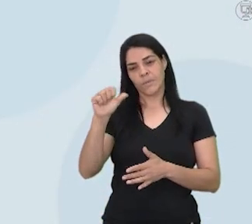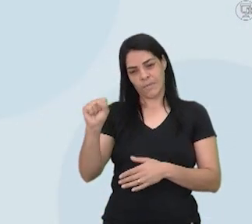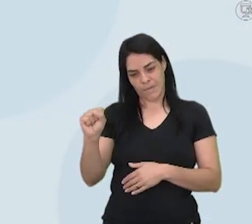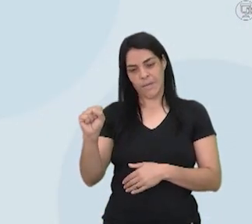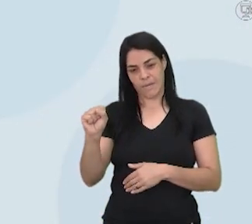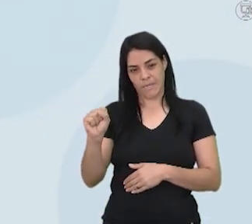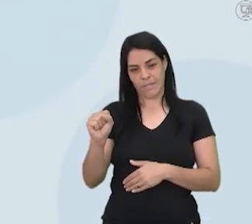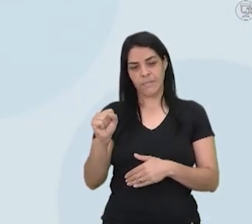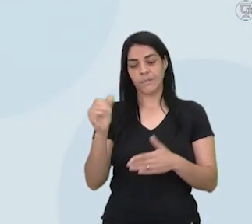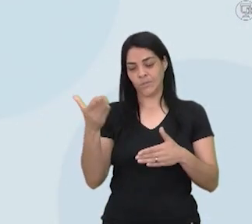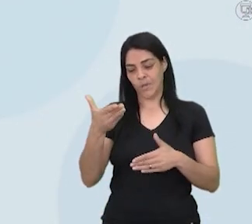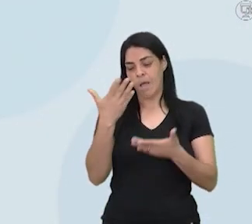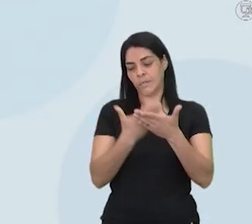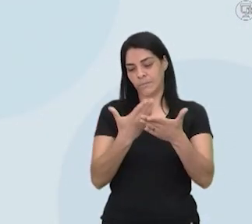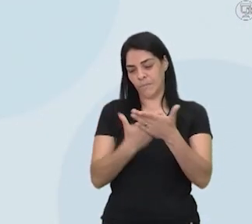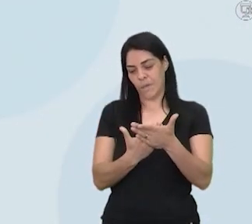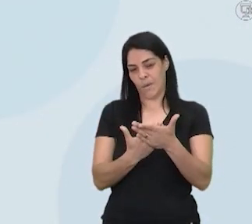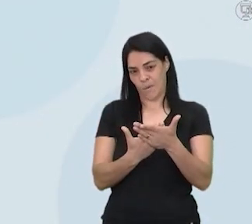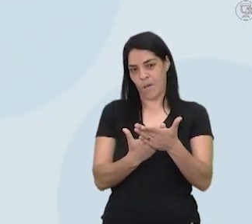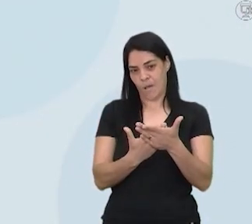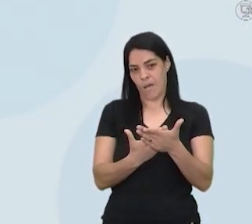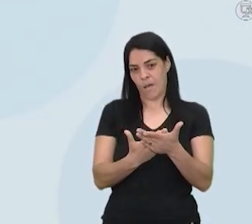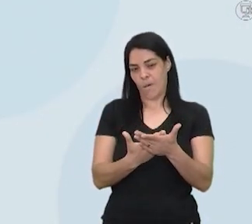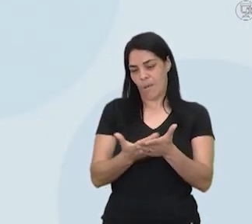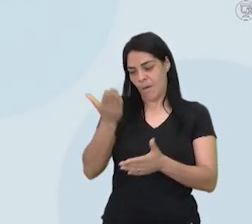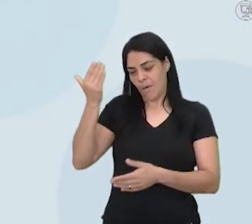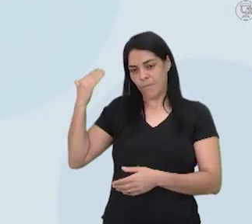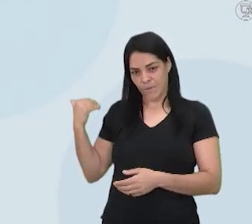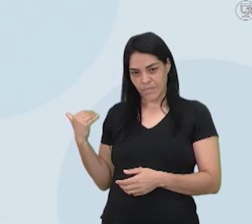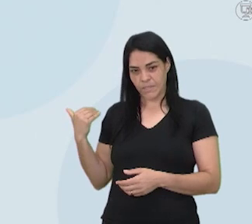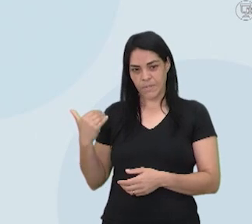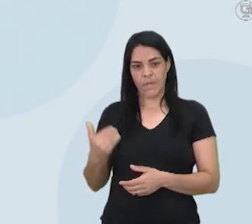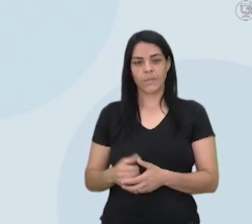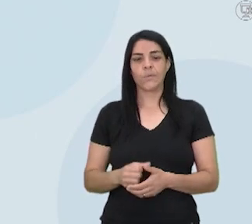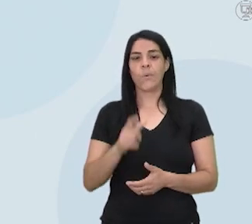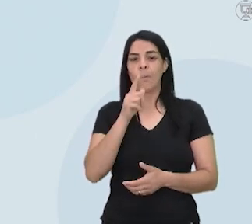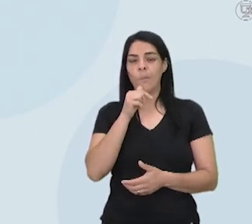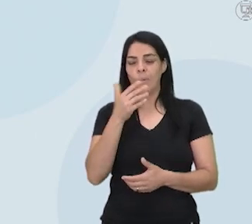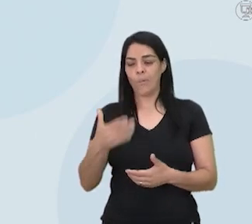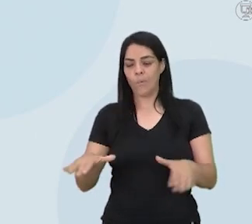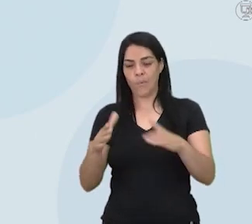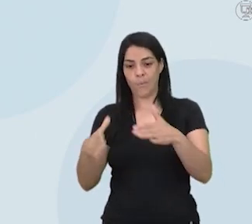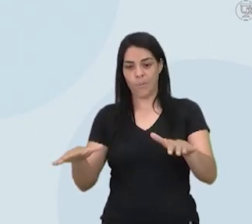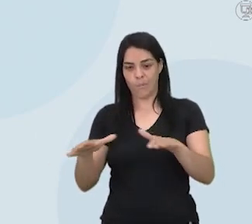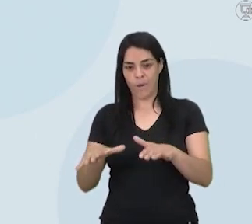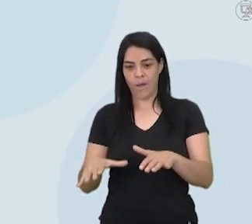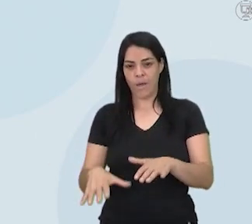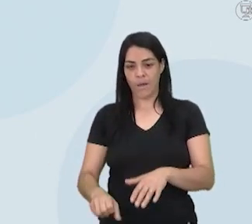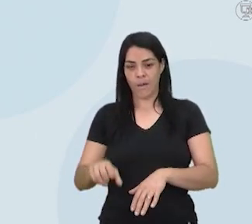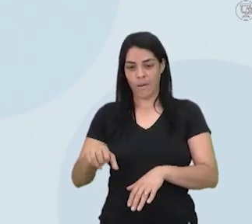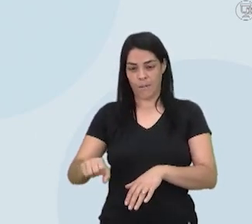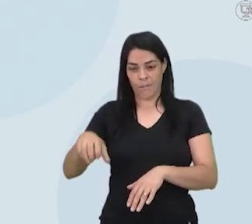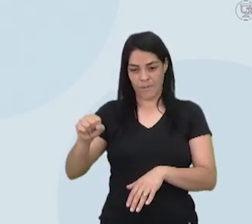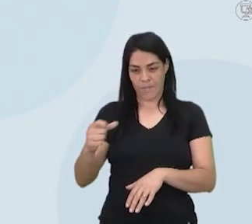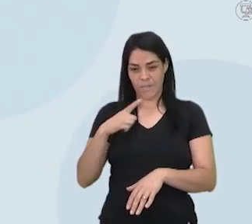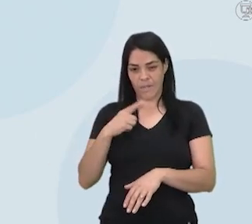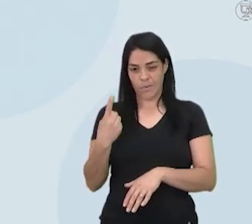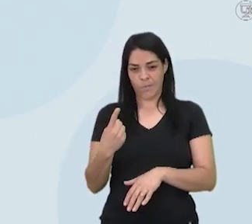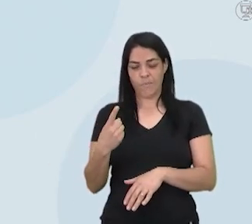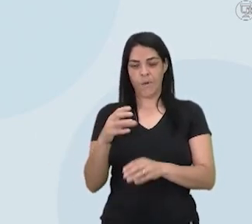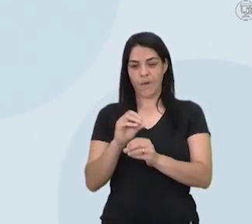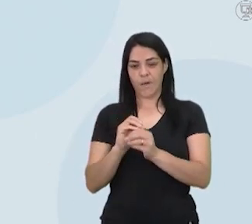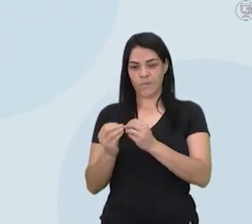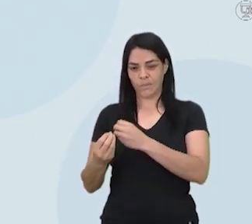aula anterior, a pressão do nível do mar, né? Ao nível do mar a gente tem uma atmosfera